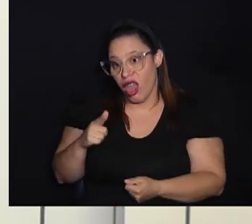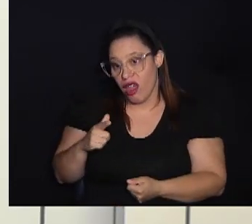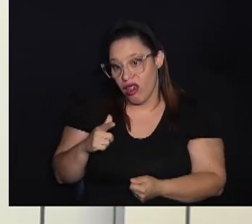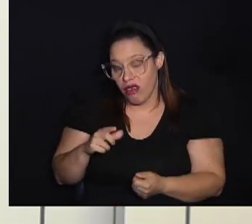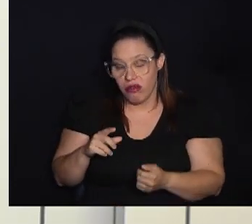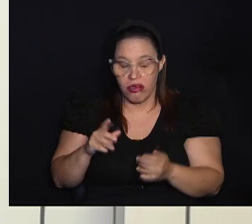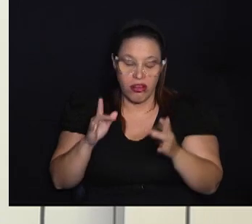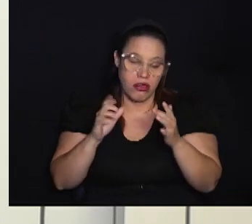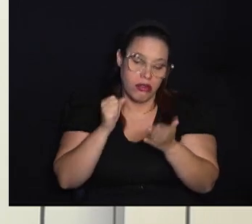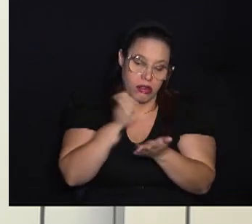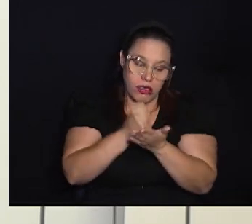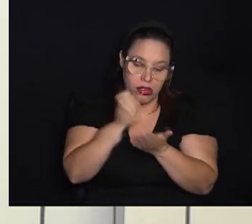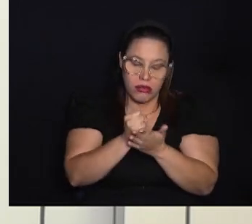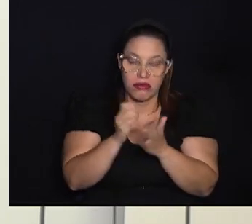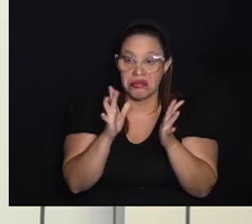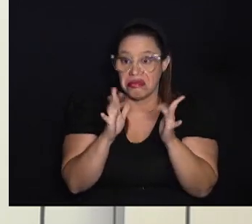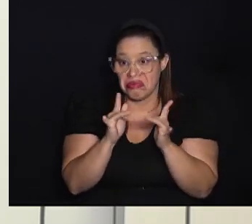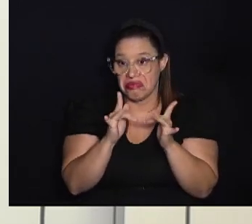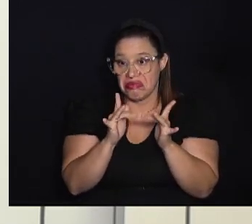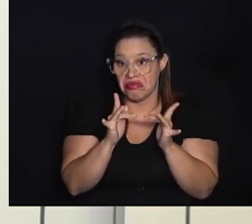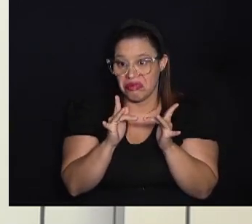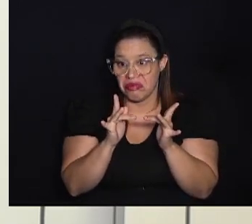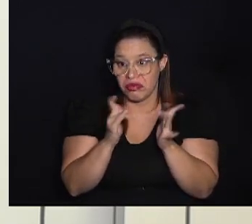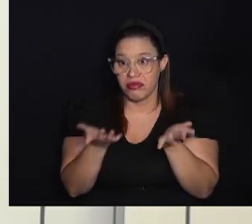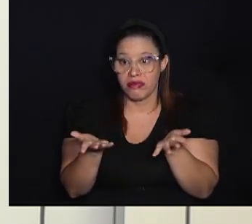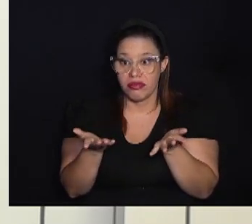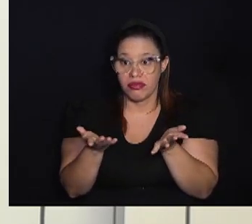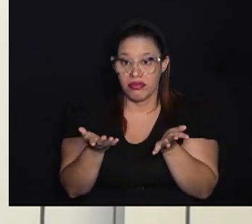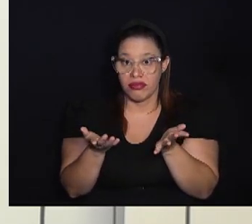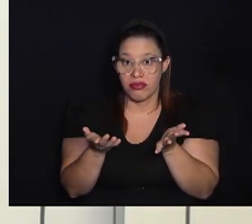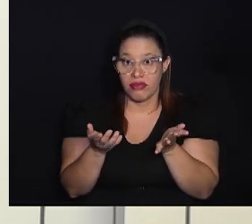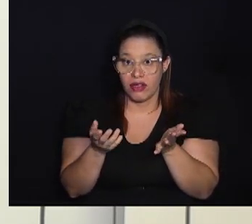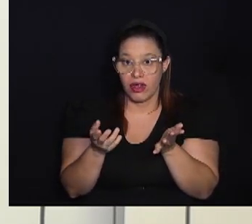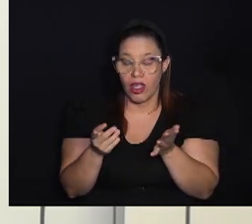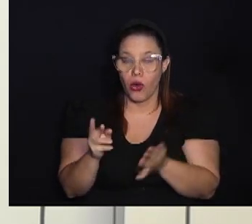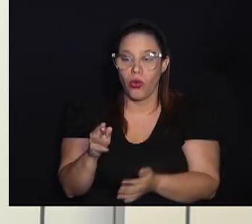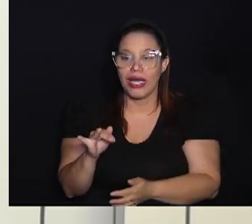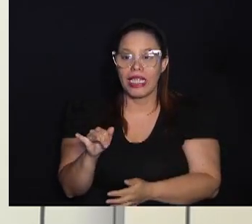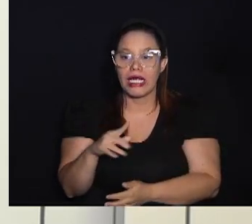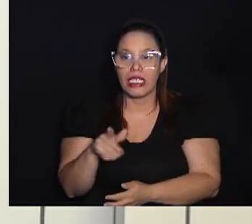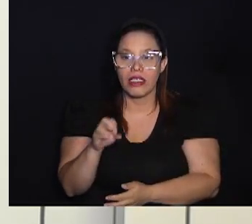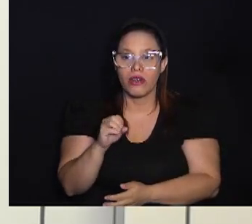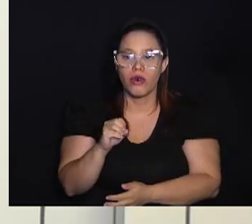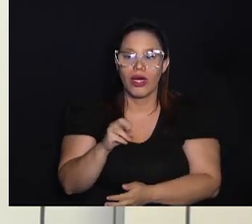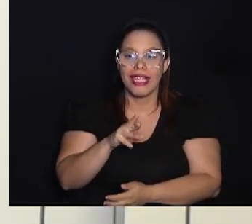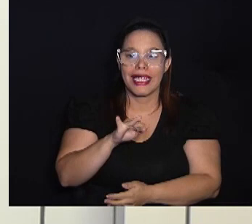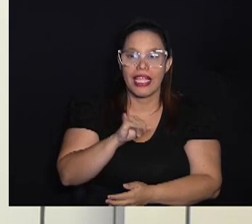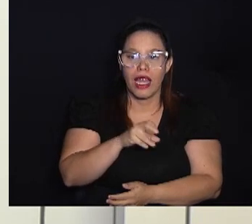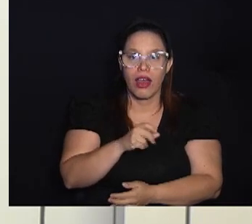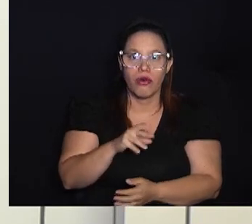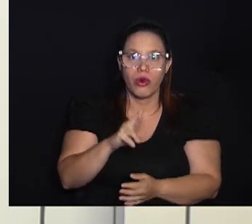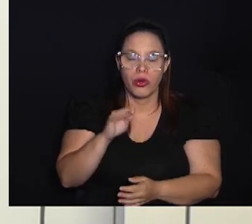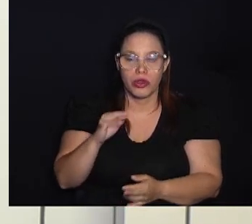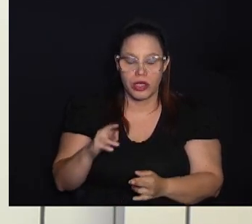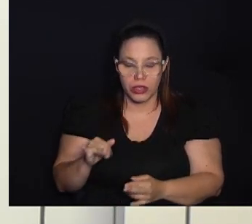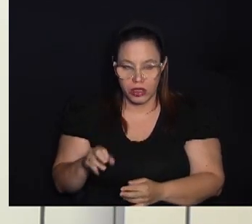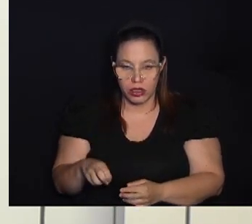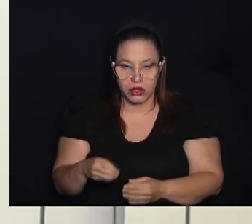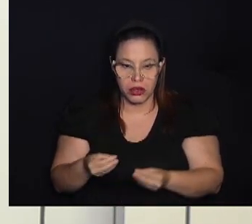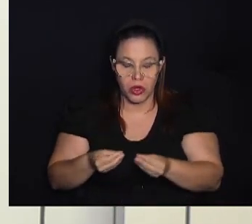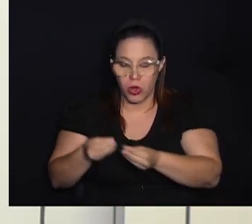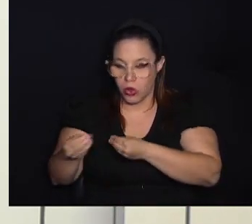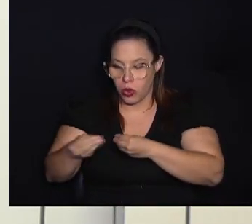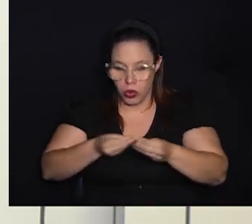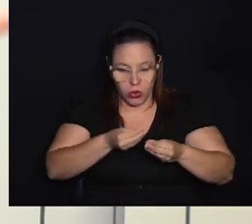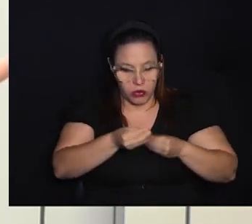de namoro automaticamente estarão em uma união estável, o regime que considera a partilha dos bens